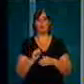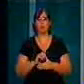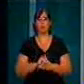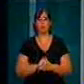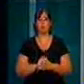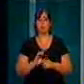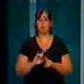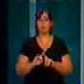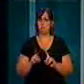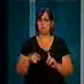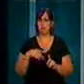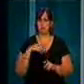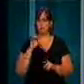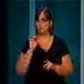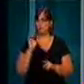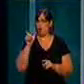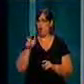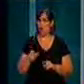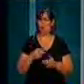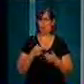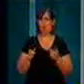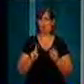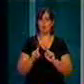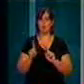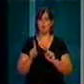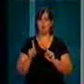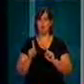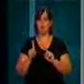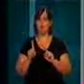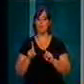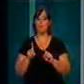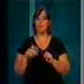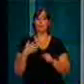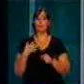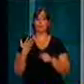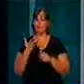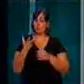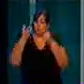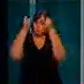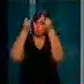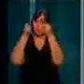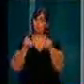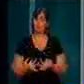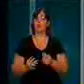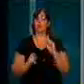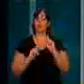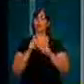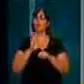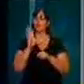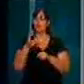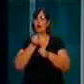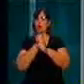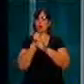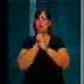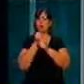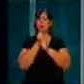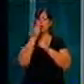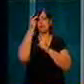Mas não só, senhor presidente, na seara dos fatos, impõe-se esclarecer que há muito tempo em São Paulo,